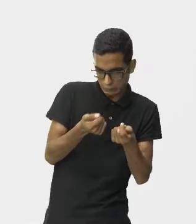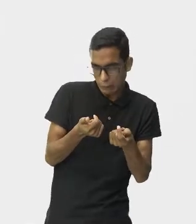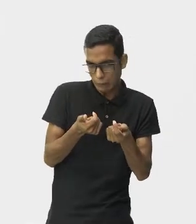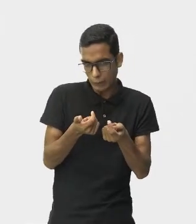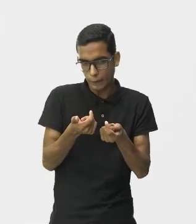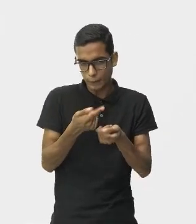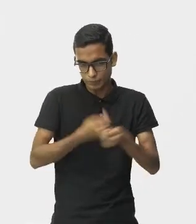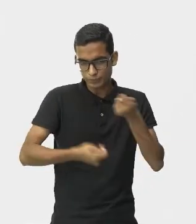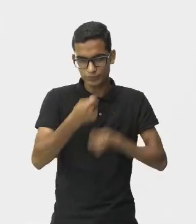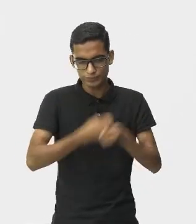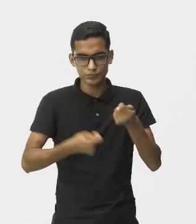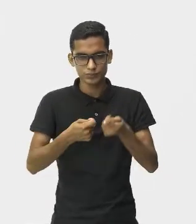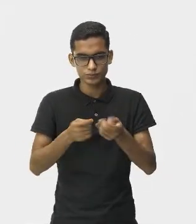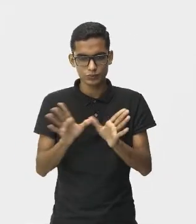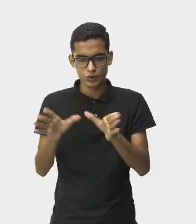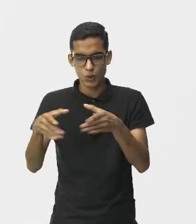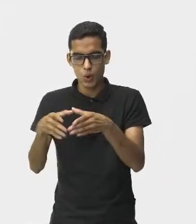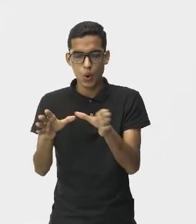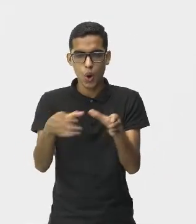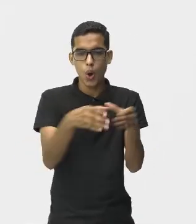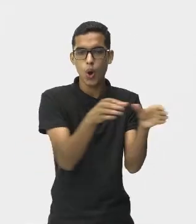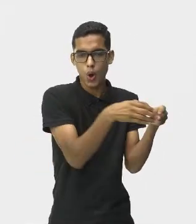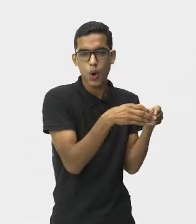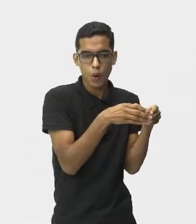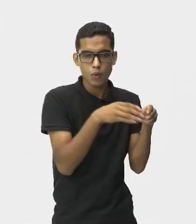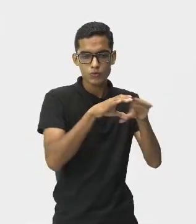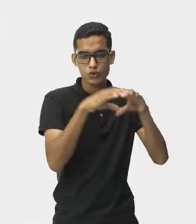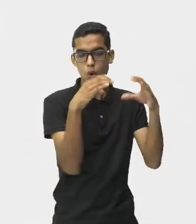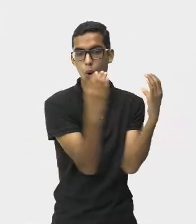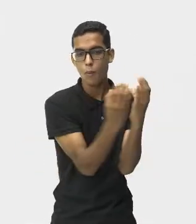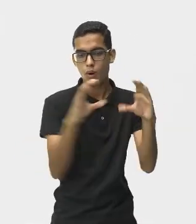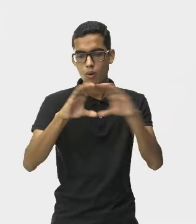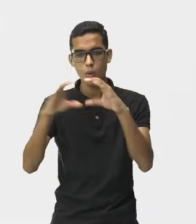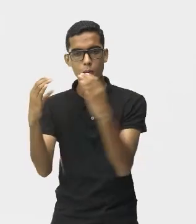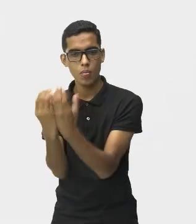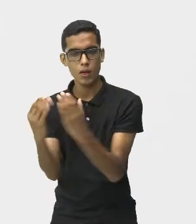bastante perturbador para a colônia da Amazônia, até porque